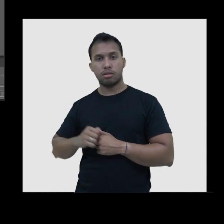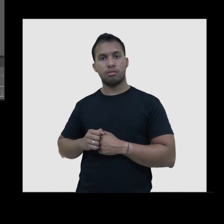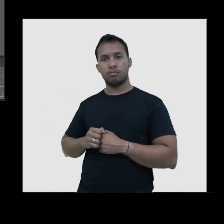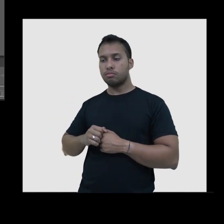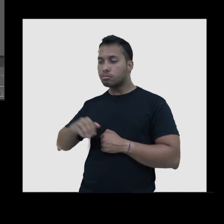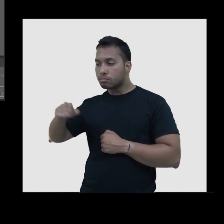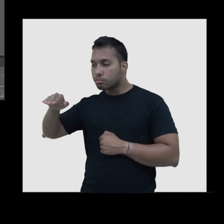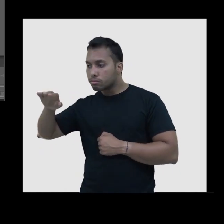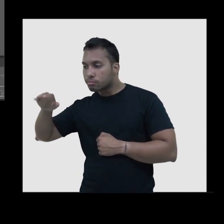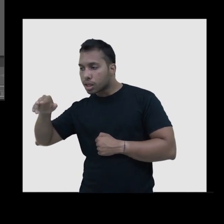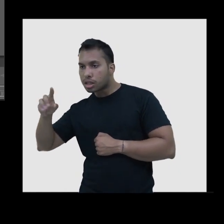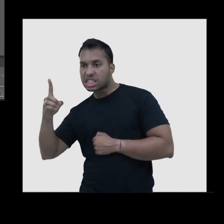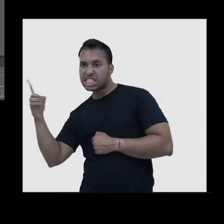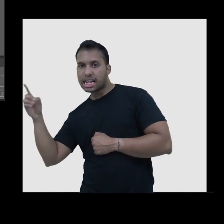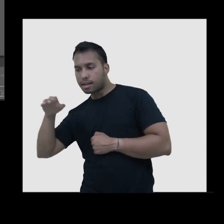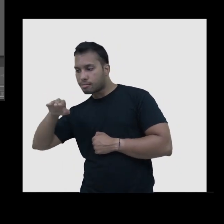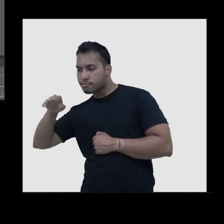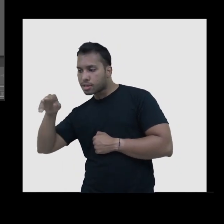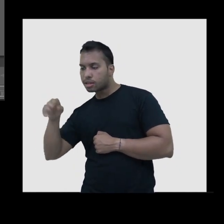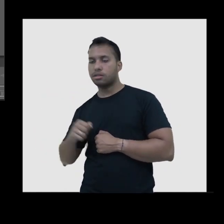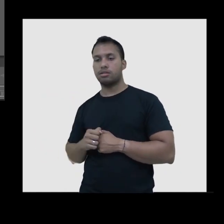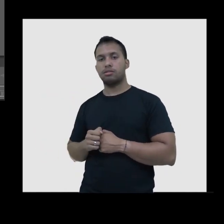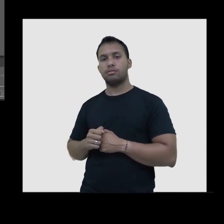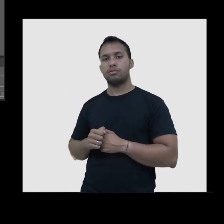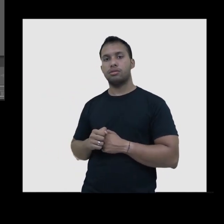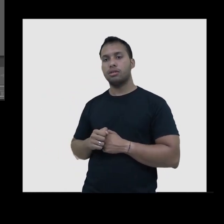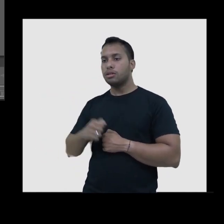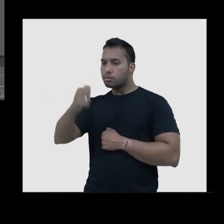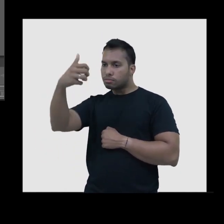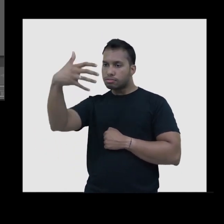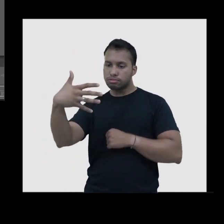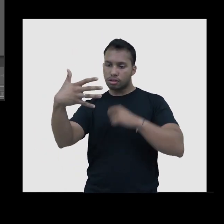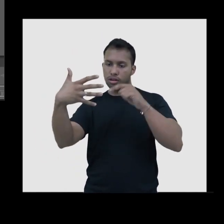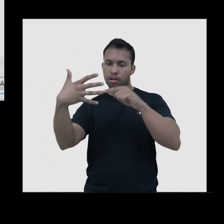clicar com o botão direito nela e clicar em Importar.